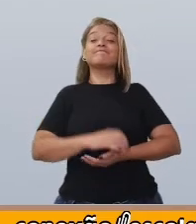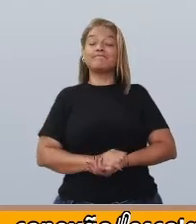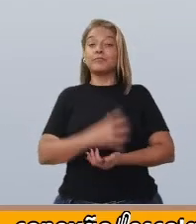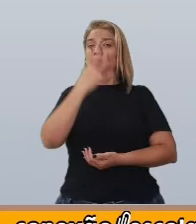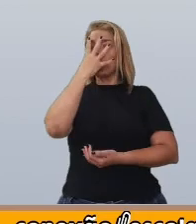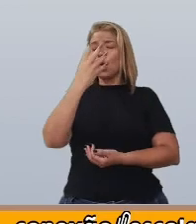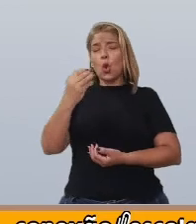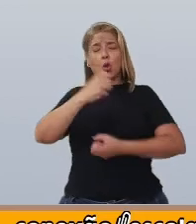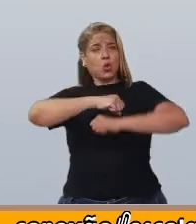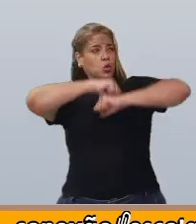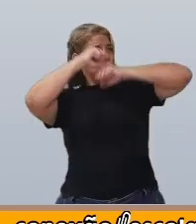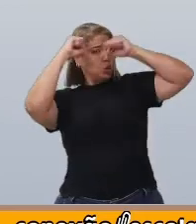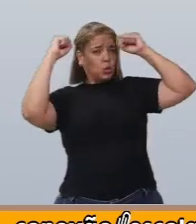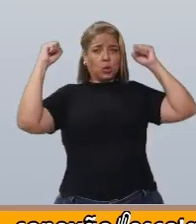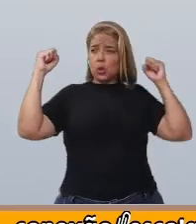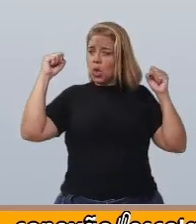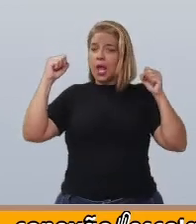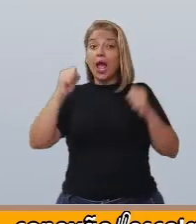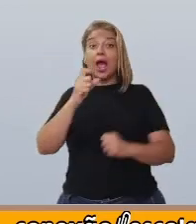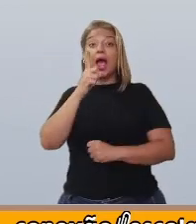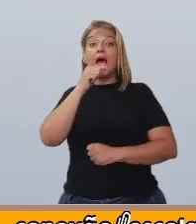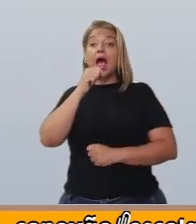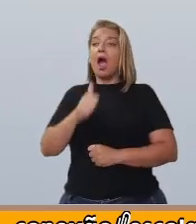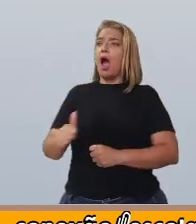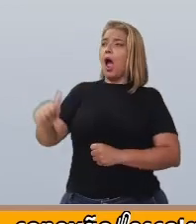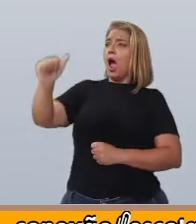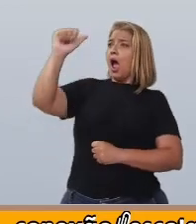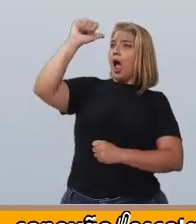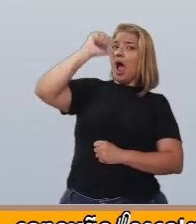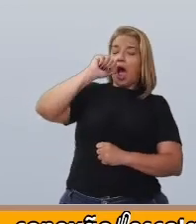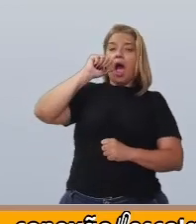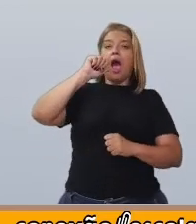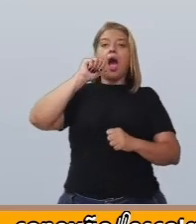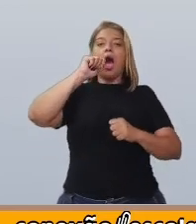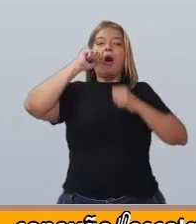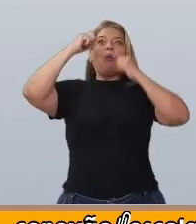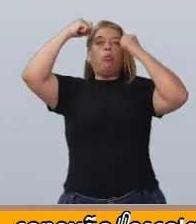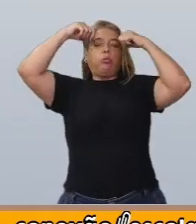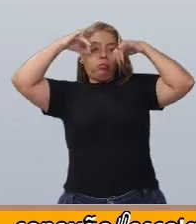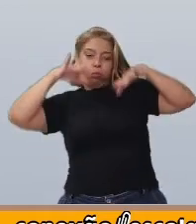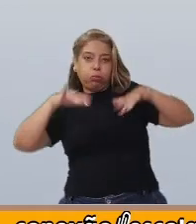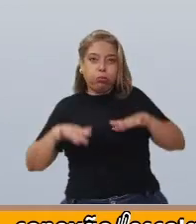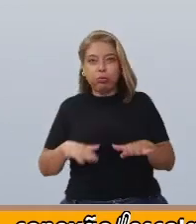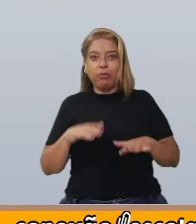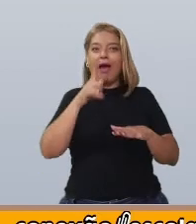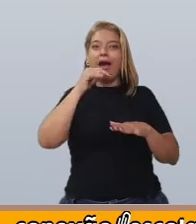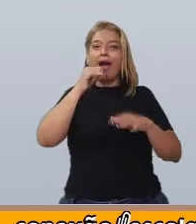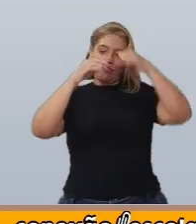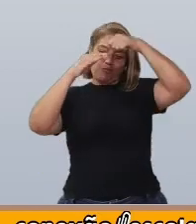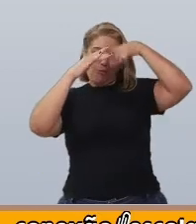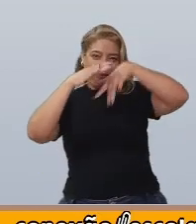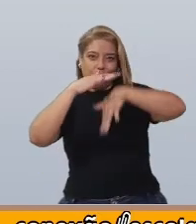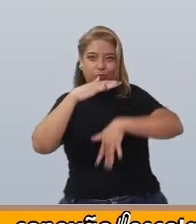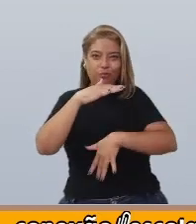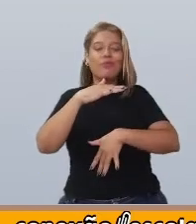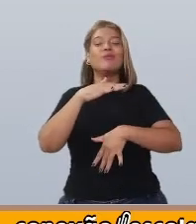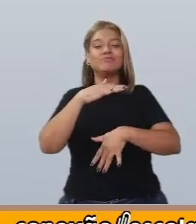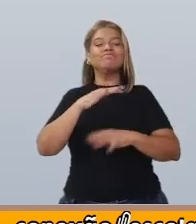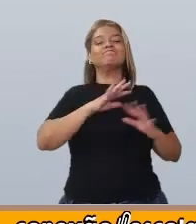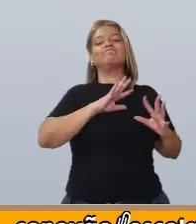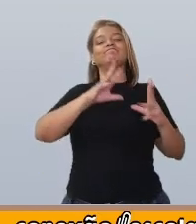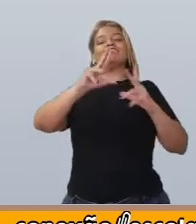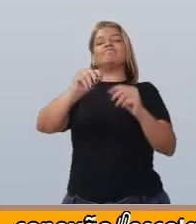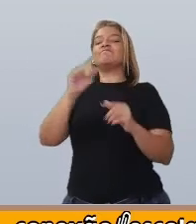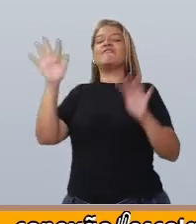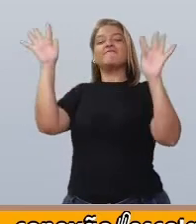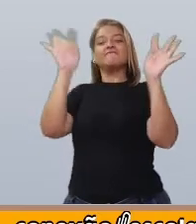O lobo acorda, vai beber água e se afoga. E todos ficam felizes com a morte